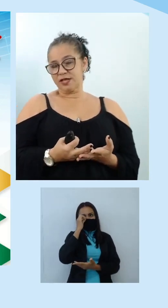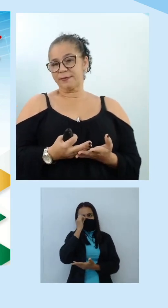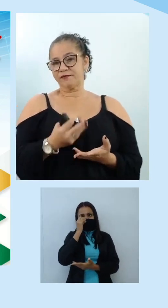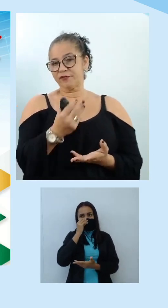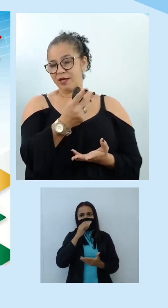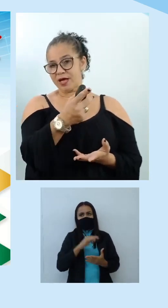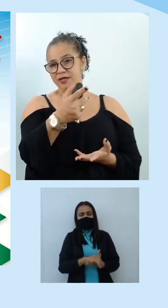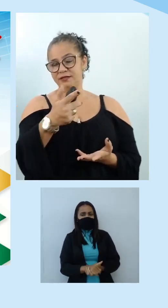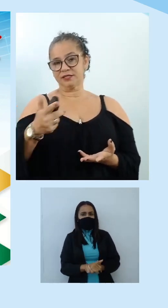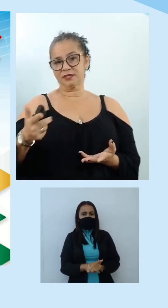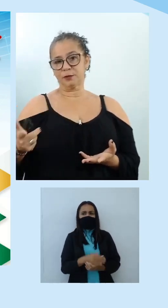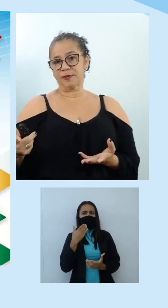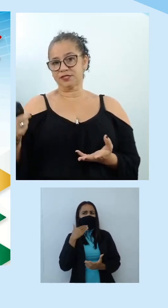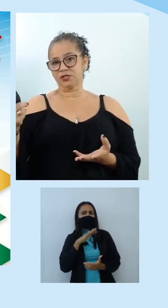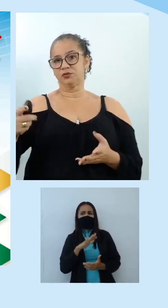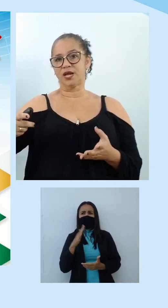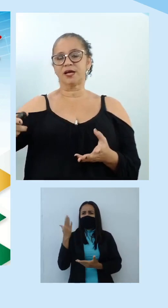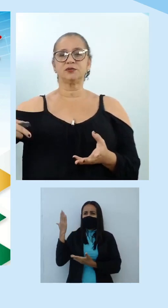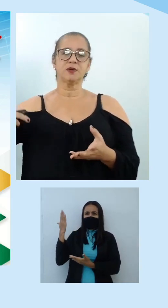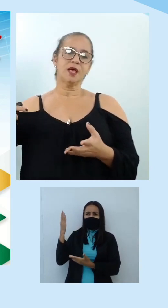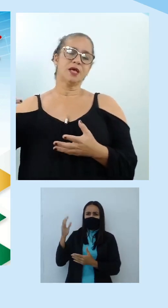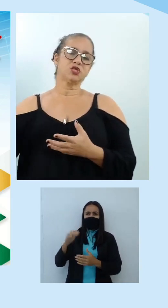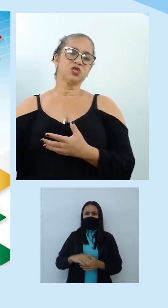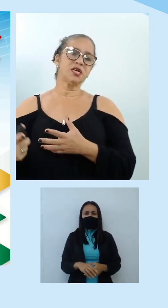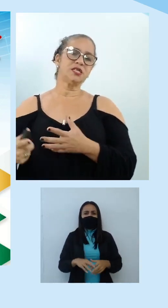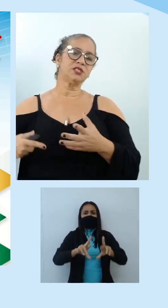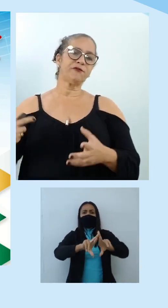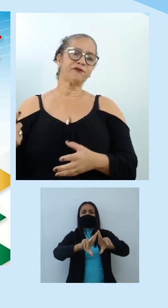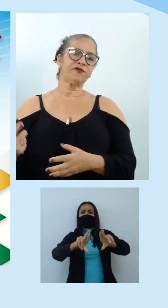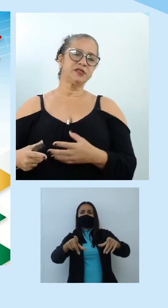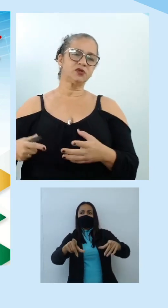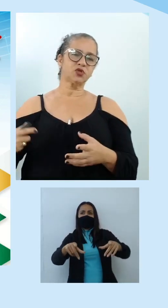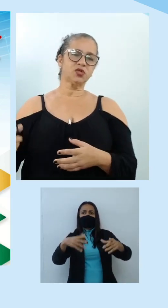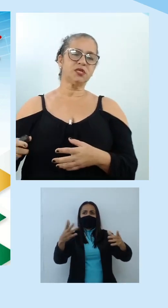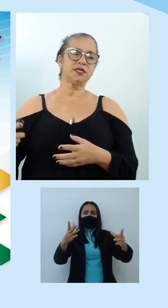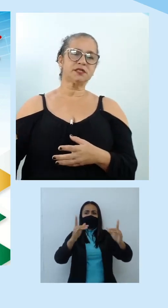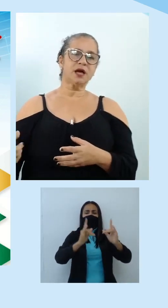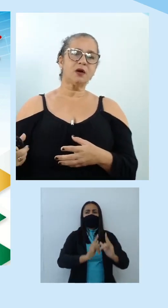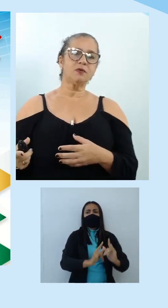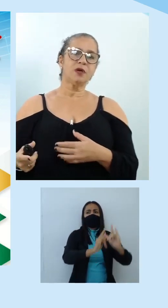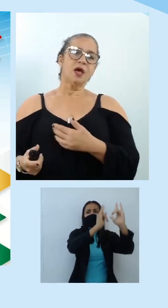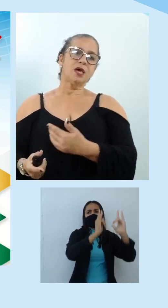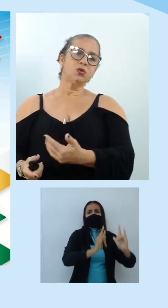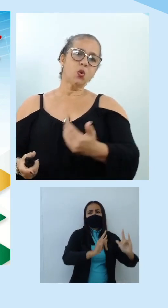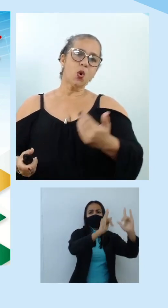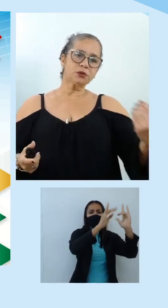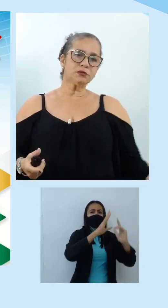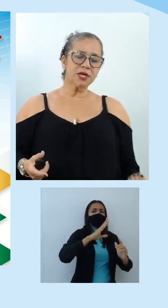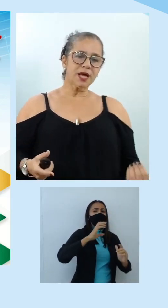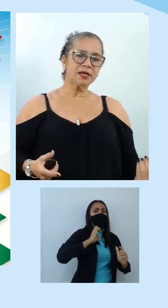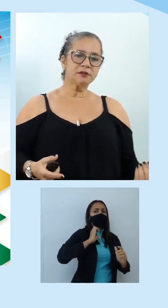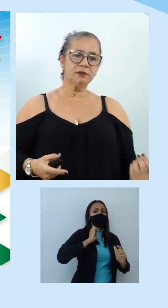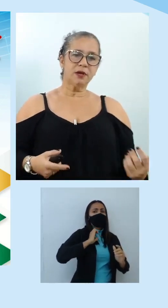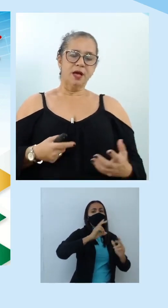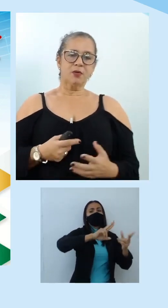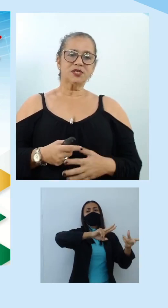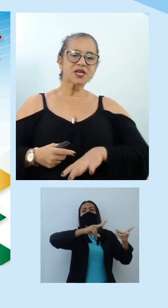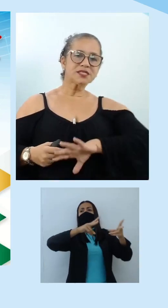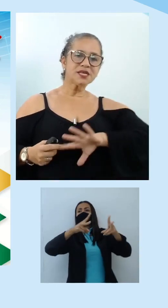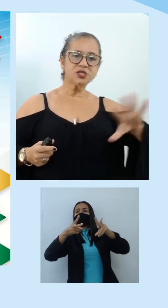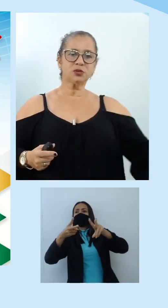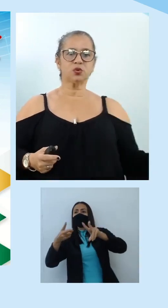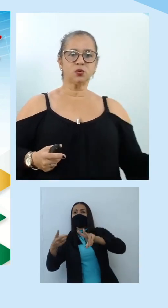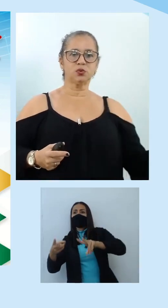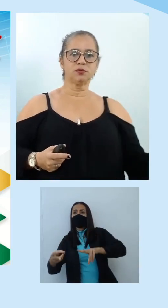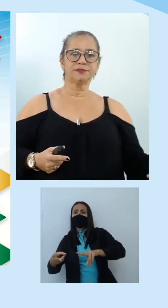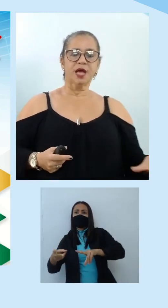charge. Dá pra ver a discrepância de um lado, cheio de edifício, chique e tal, e do outro lado, com a